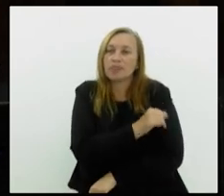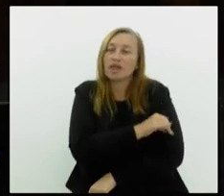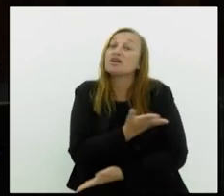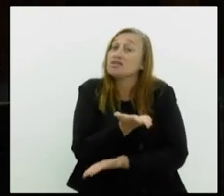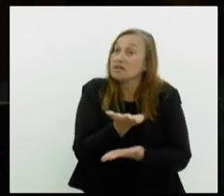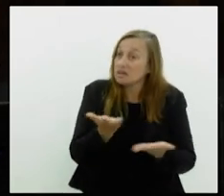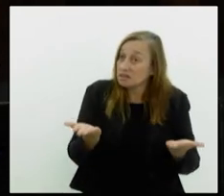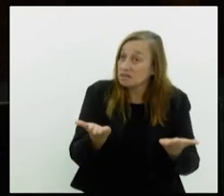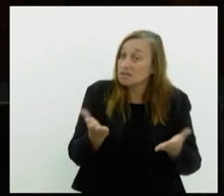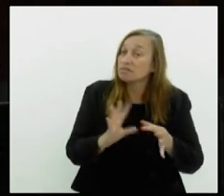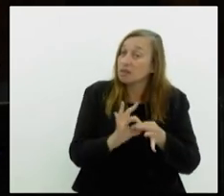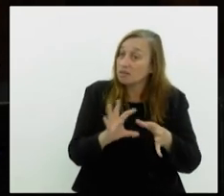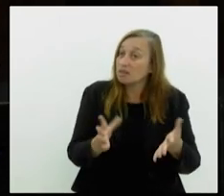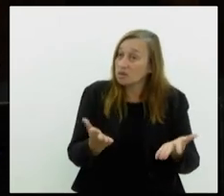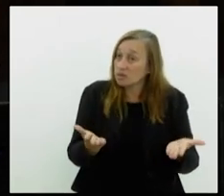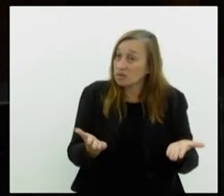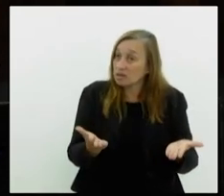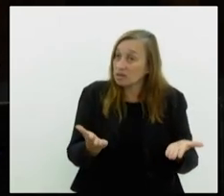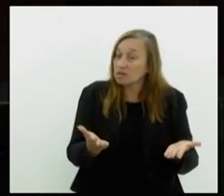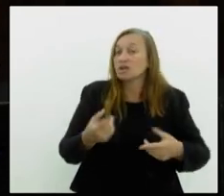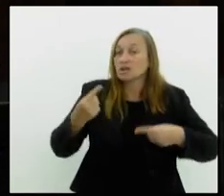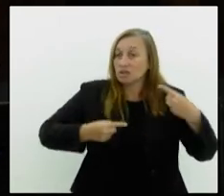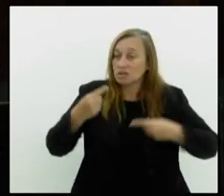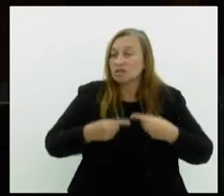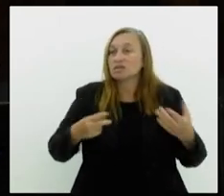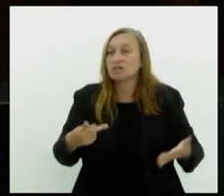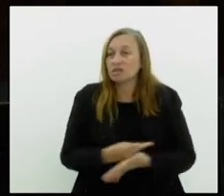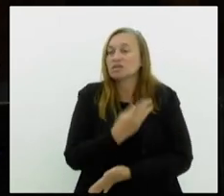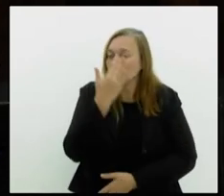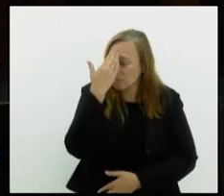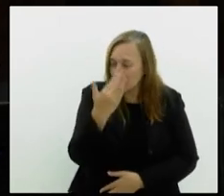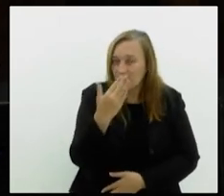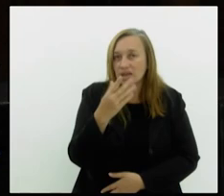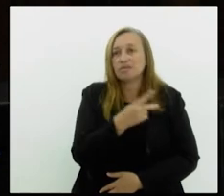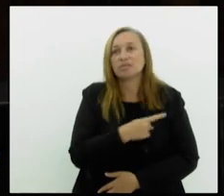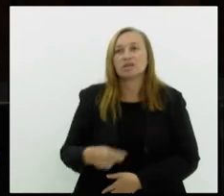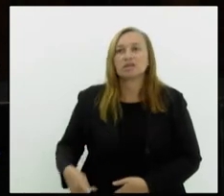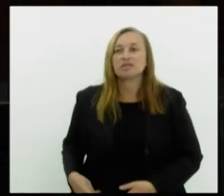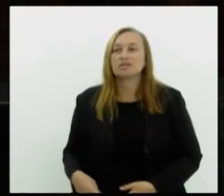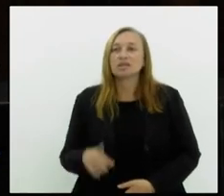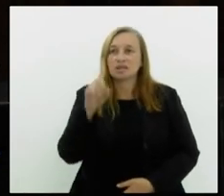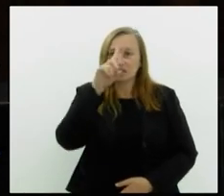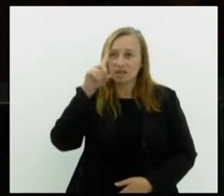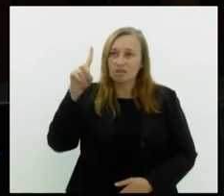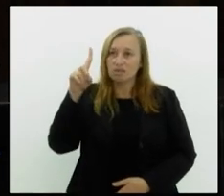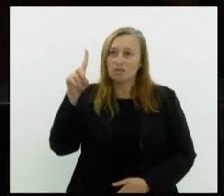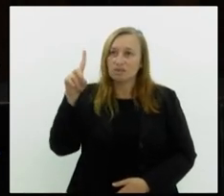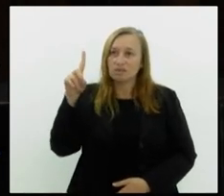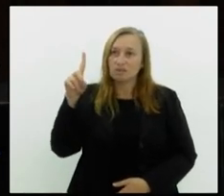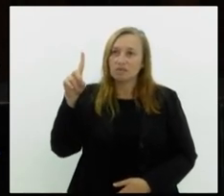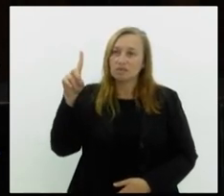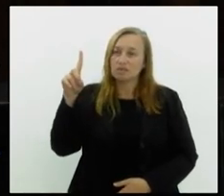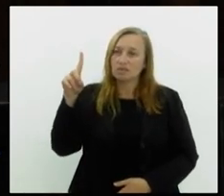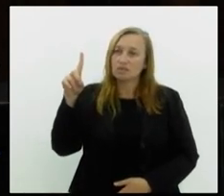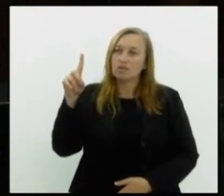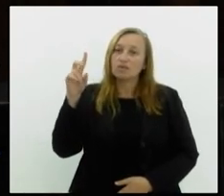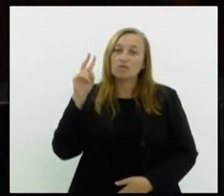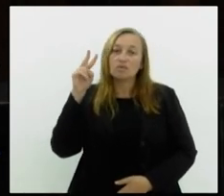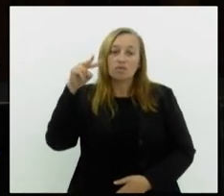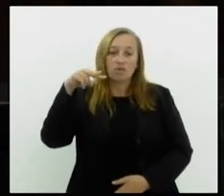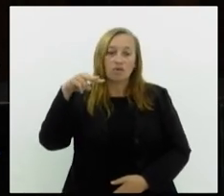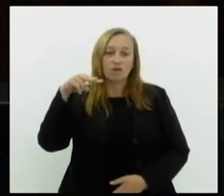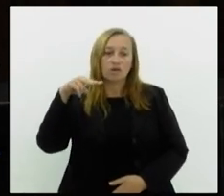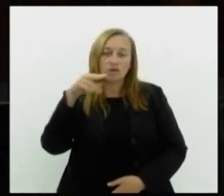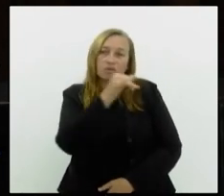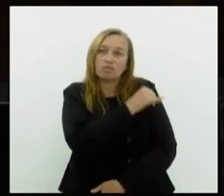esses que permitem que essa discussão aconteça. Obrigado, presidente. Deus olhe pelo Rio de Janeiro,